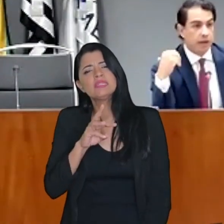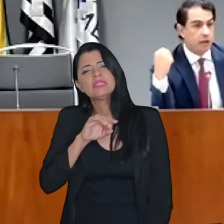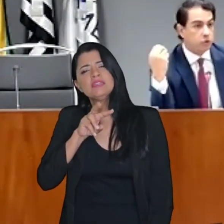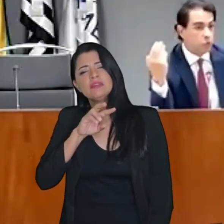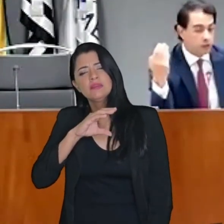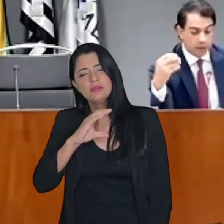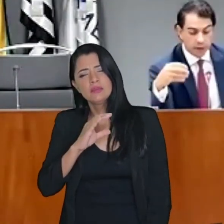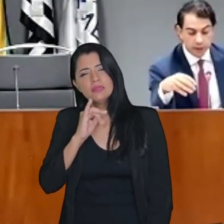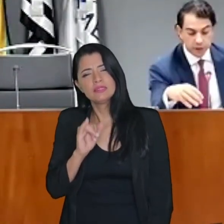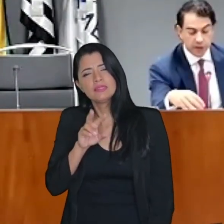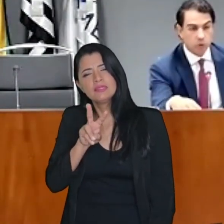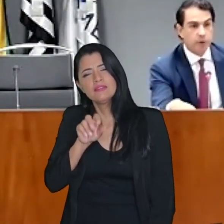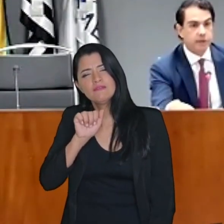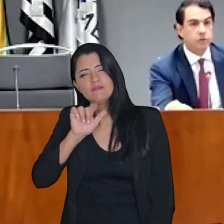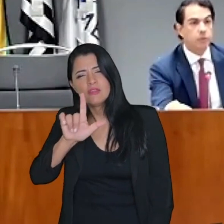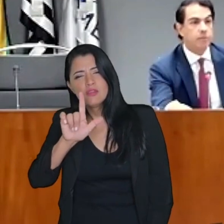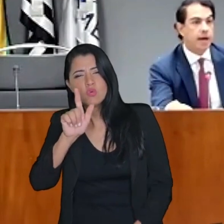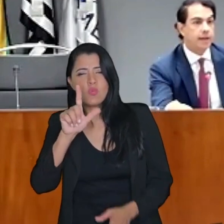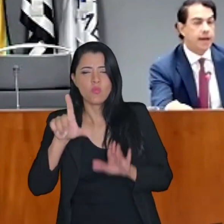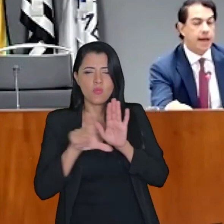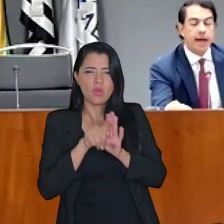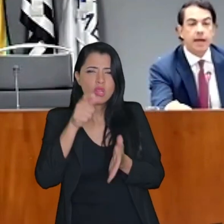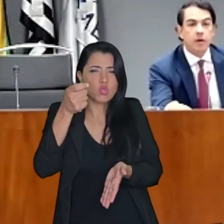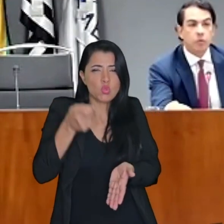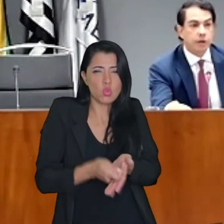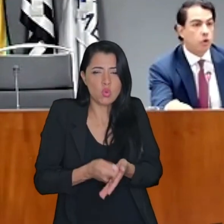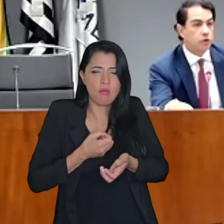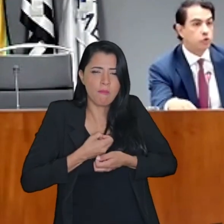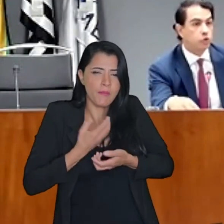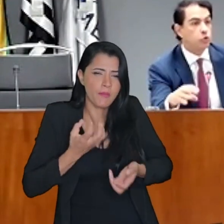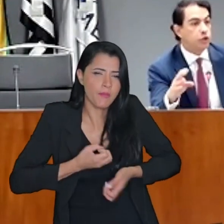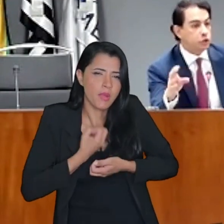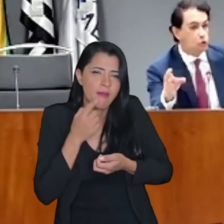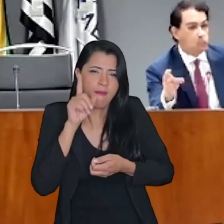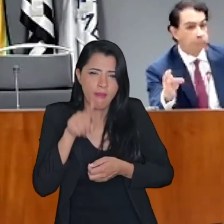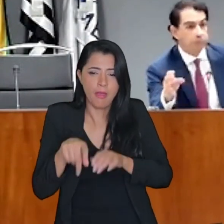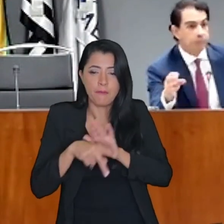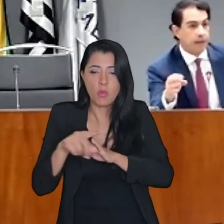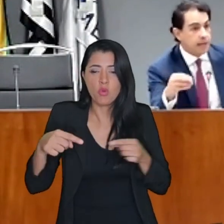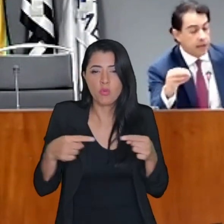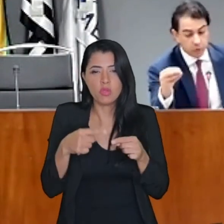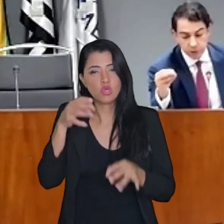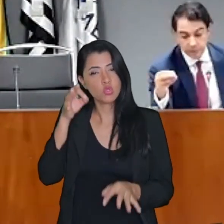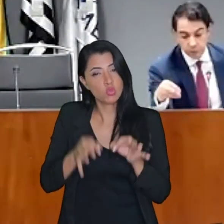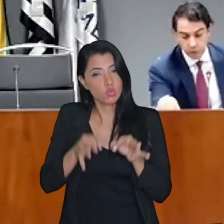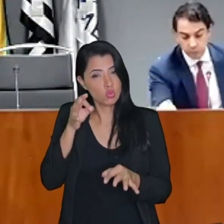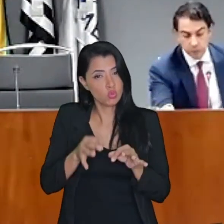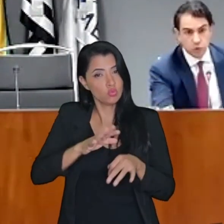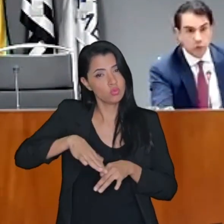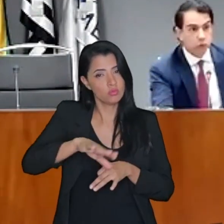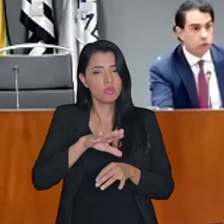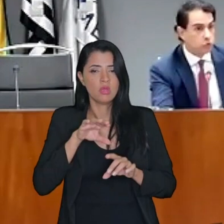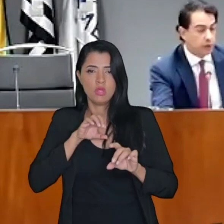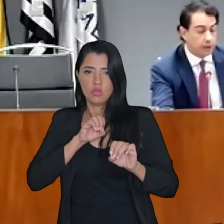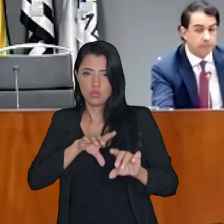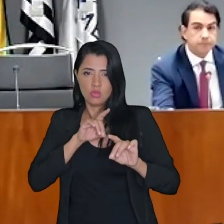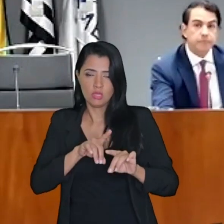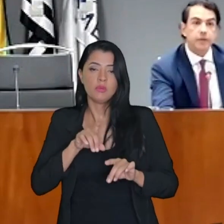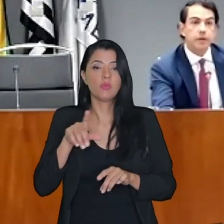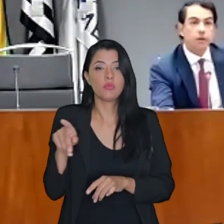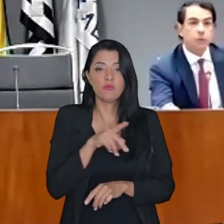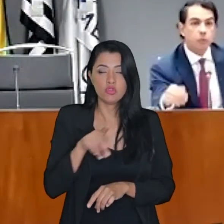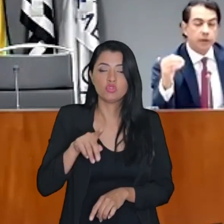de uma leitura de que a colaboração premiada é um negócio jurídico, na linha, inclusive, da doutrina do professor Antônio